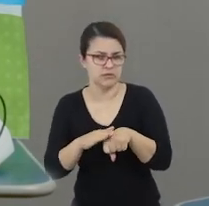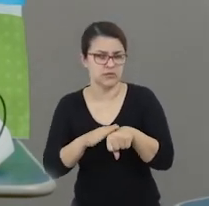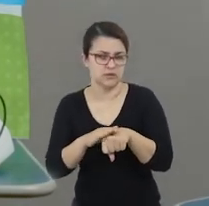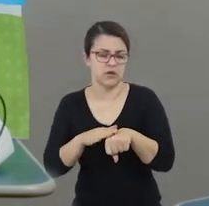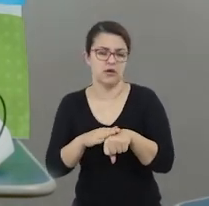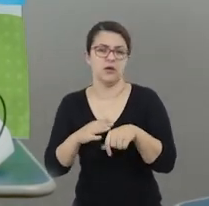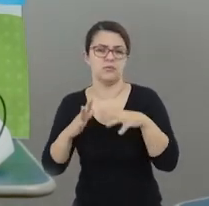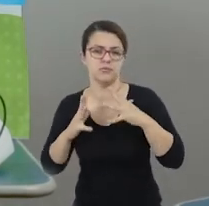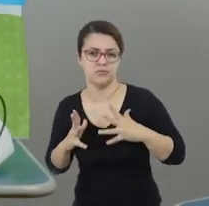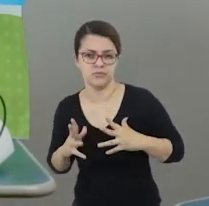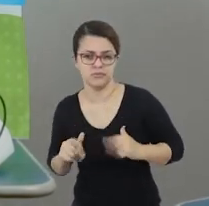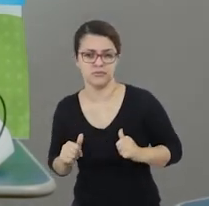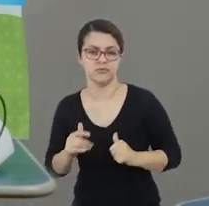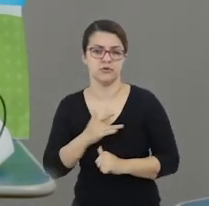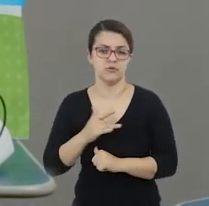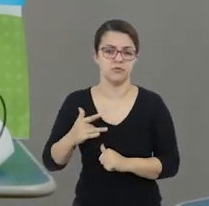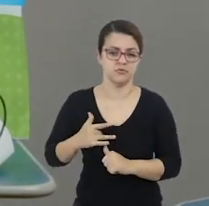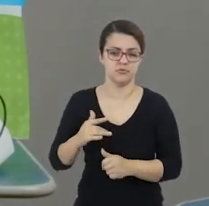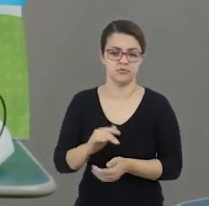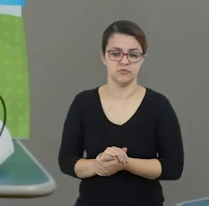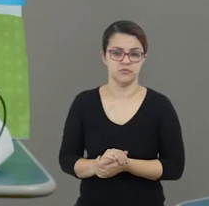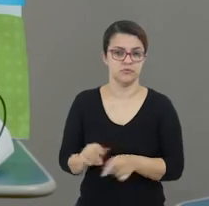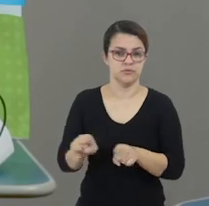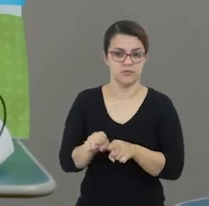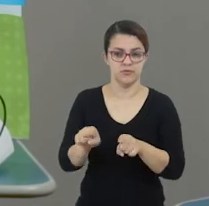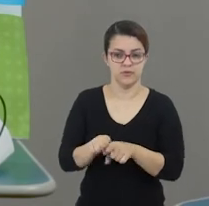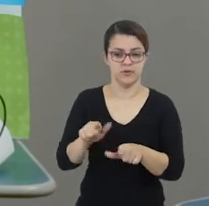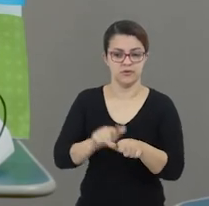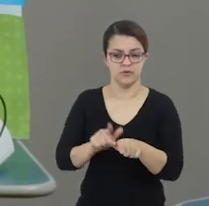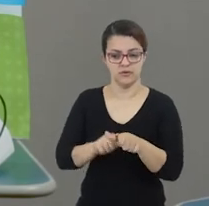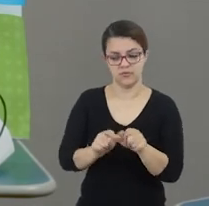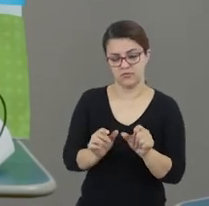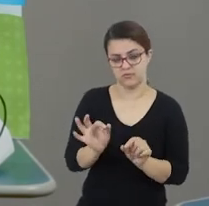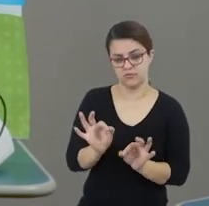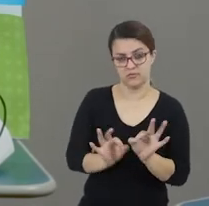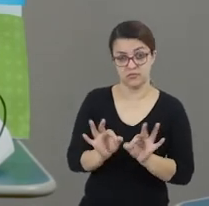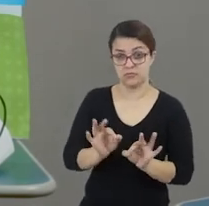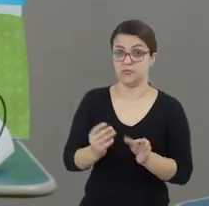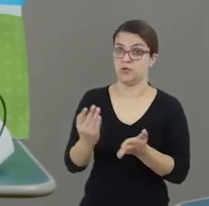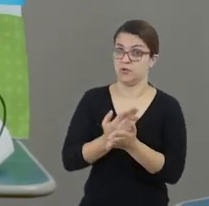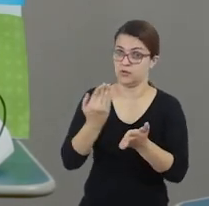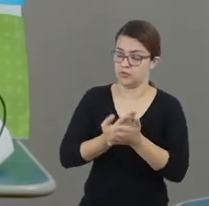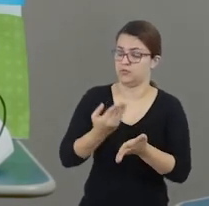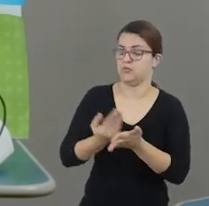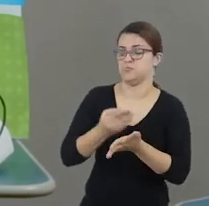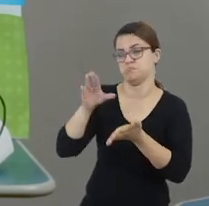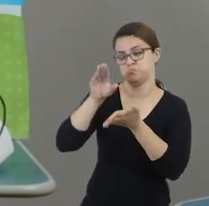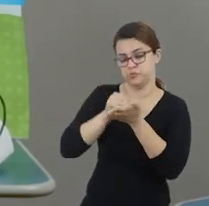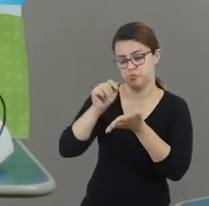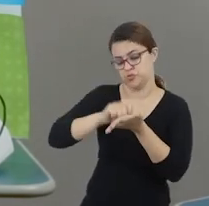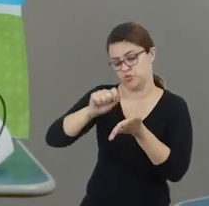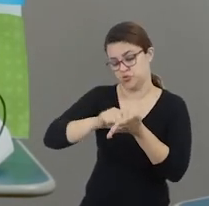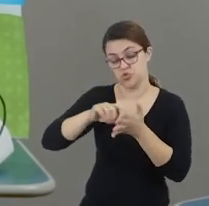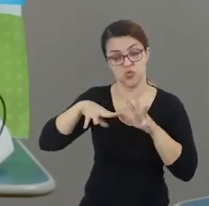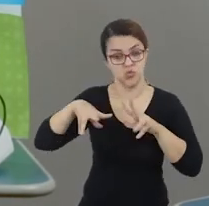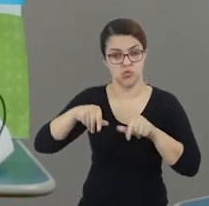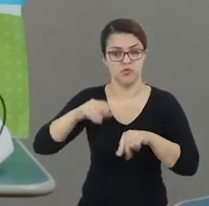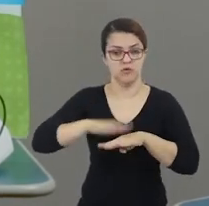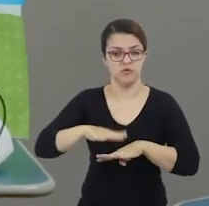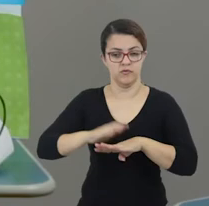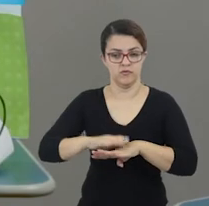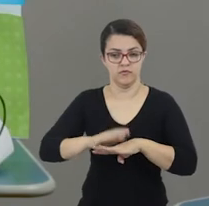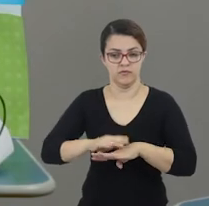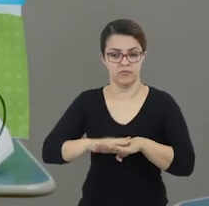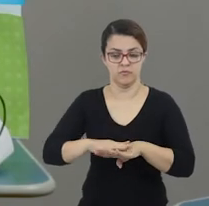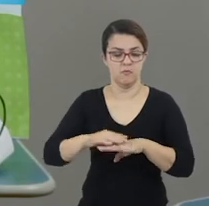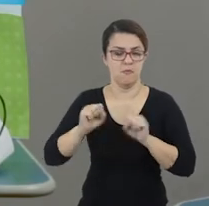ela. As letrinhas móveis também você pode usar. E não se esqueçam de registrar no caderno. Tudo que elas fizeram, pode